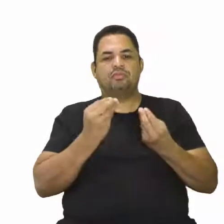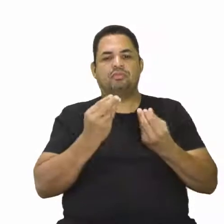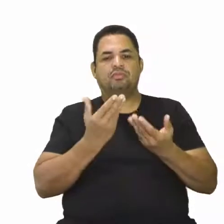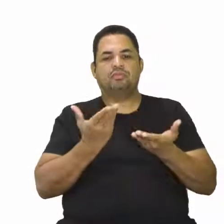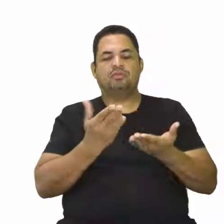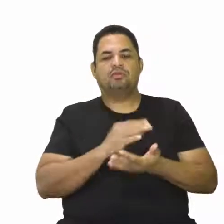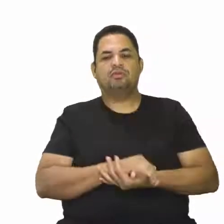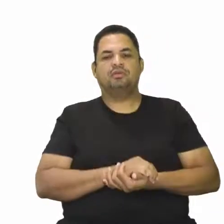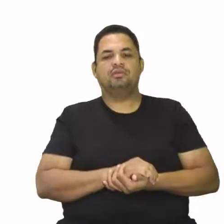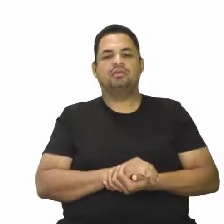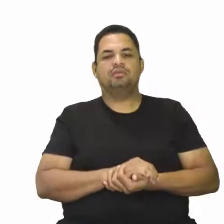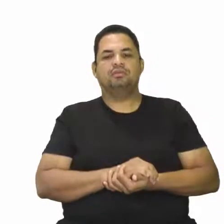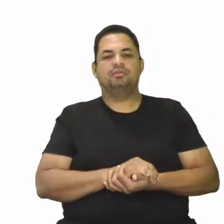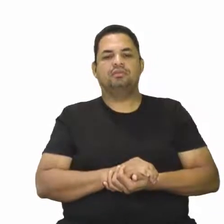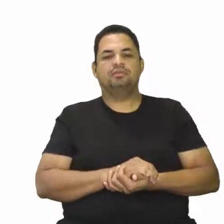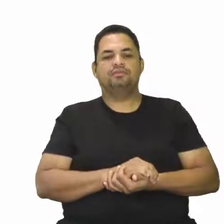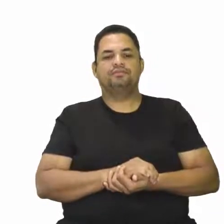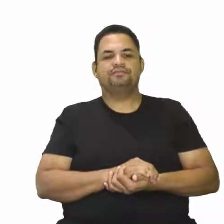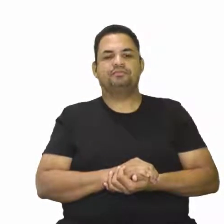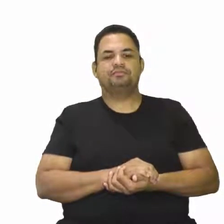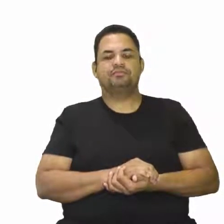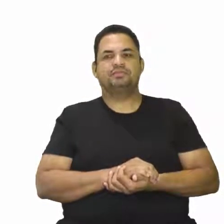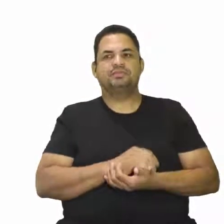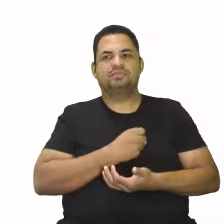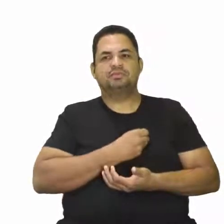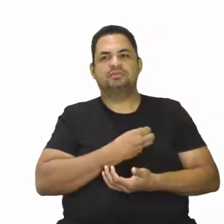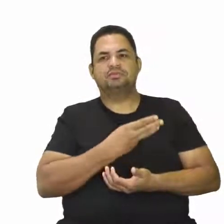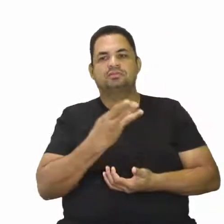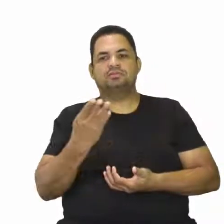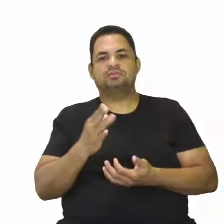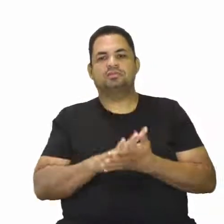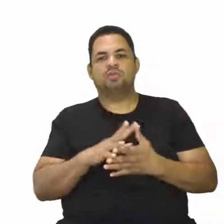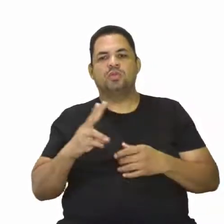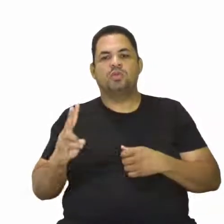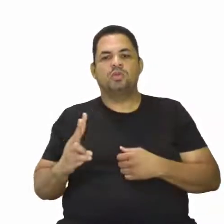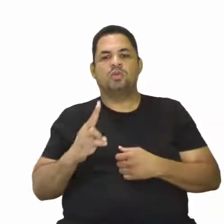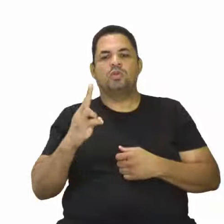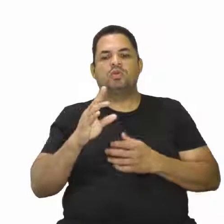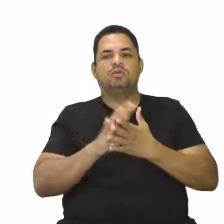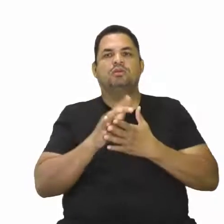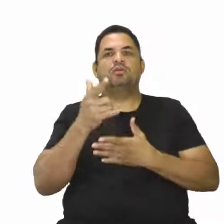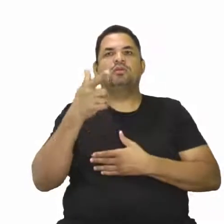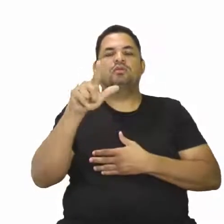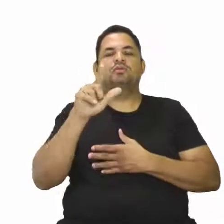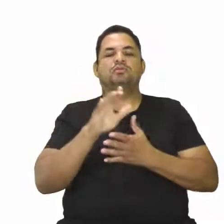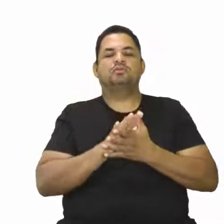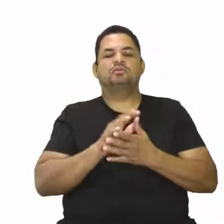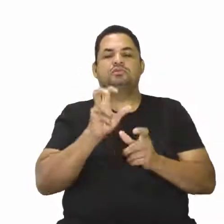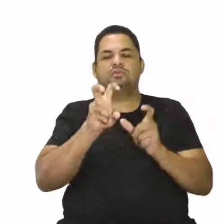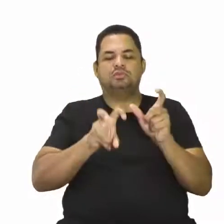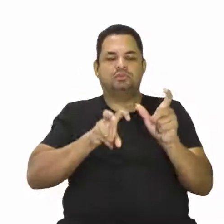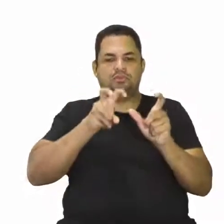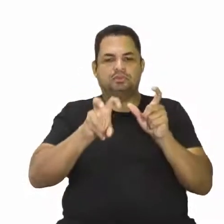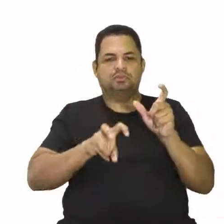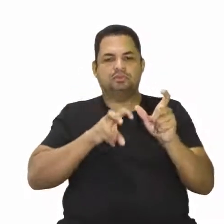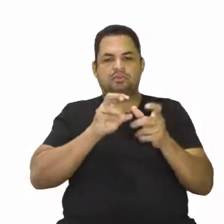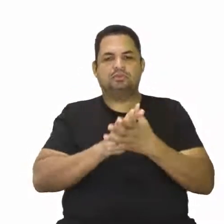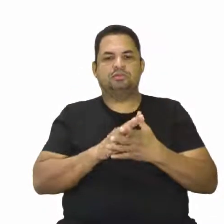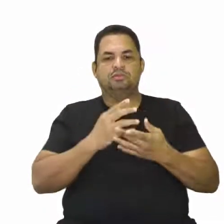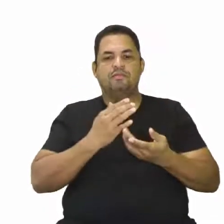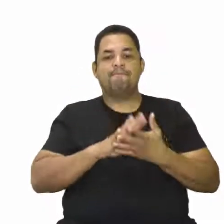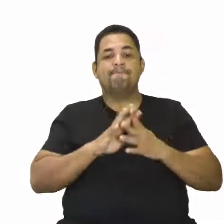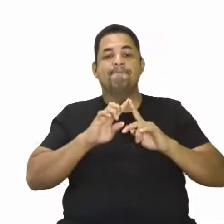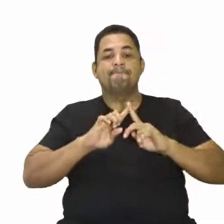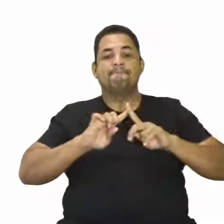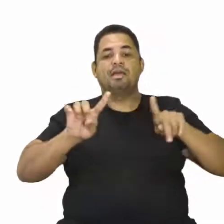que é o muito, está intensificando aqui o valor de um outro advérbio, que é o